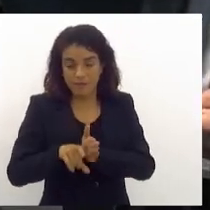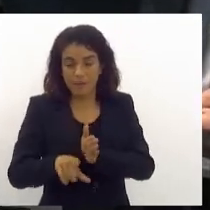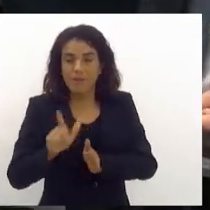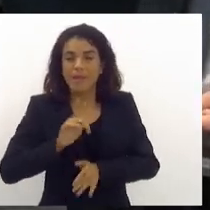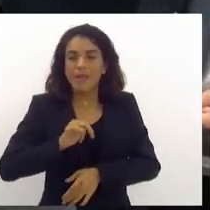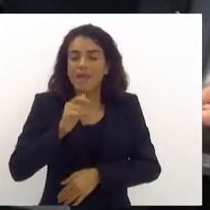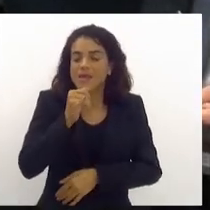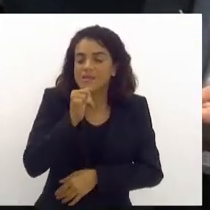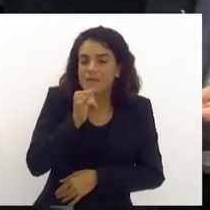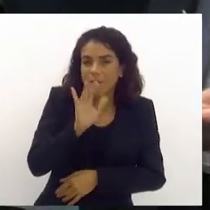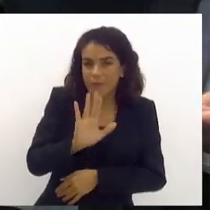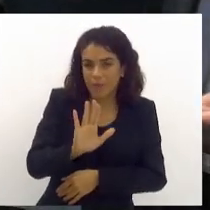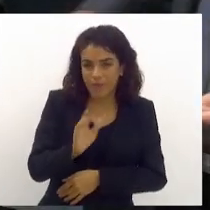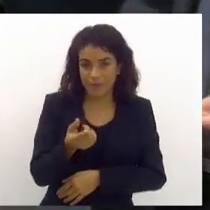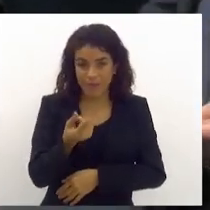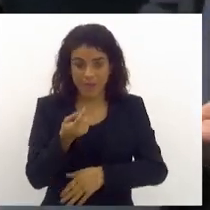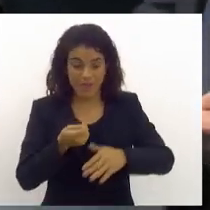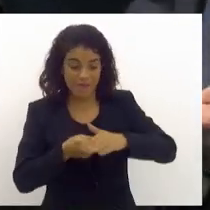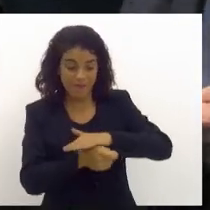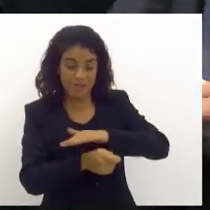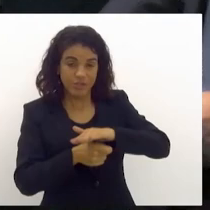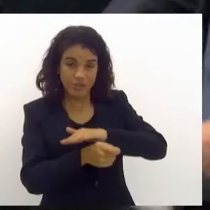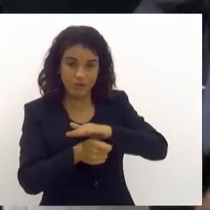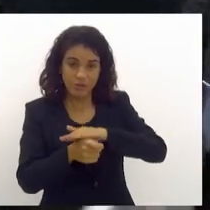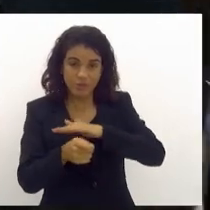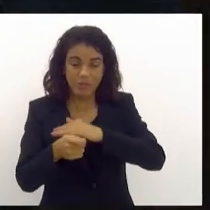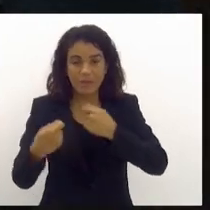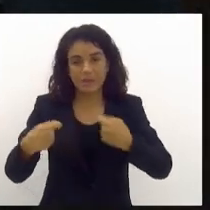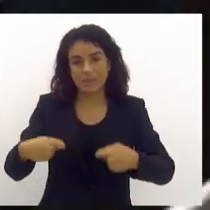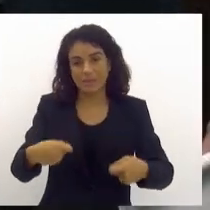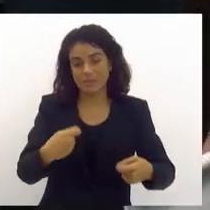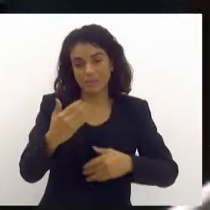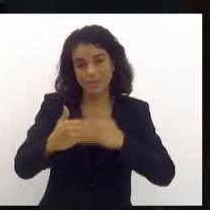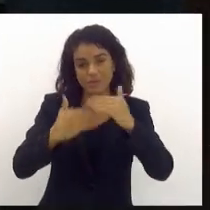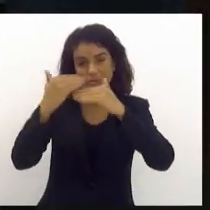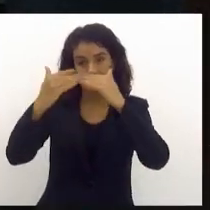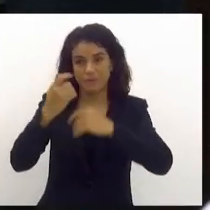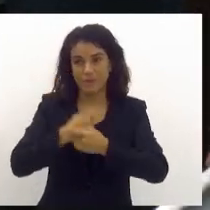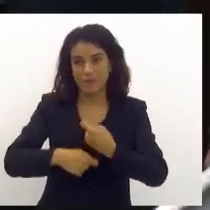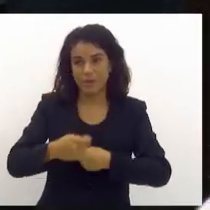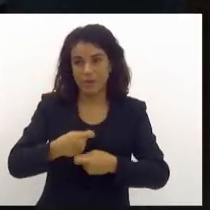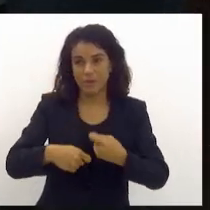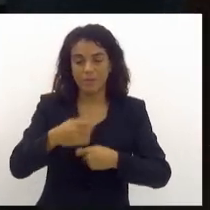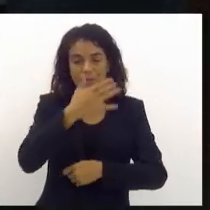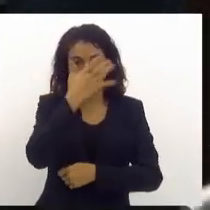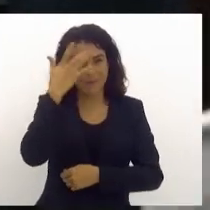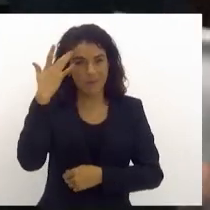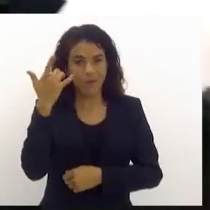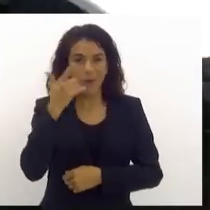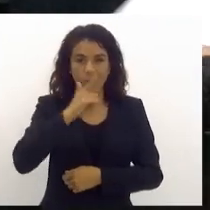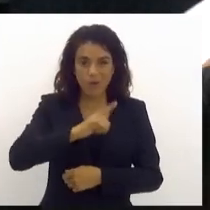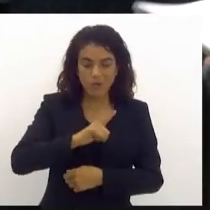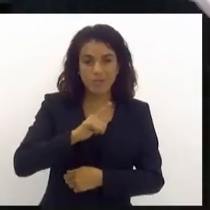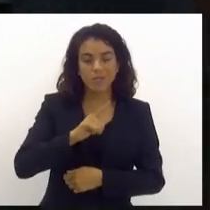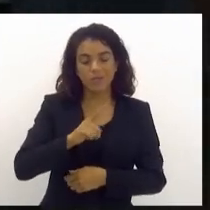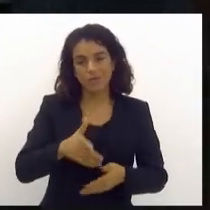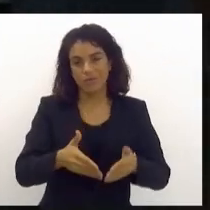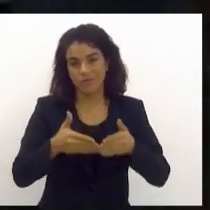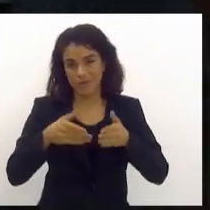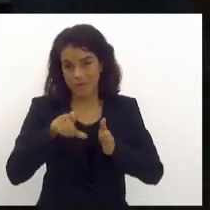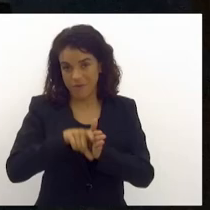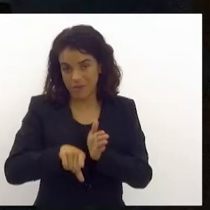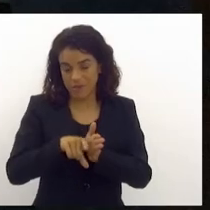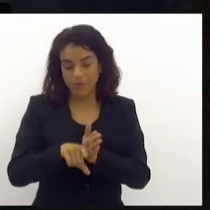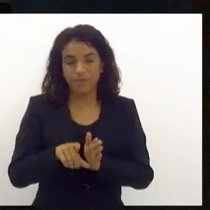exemplo, investimentos que se faz necessário para o desenvolvimento econômico para que a pessoa atraia um benefício fiscal.